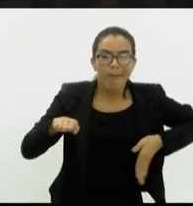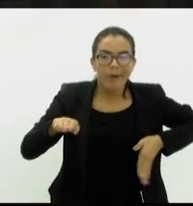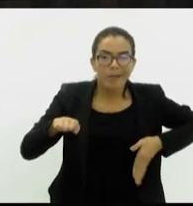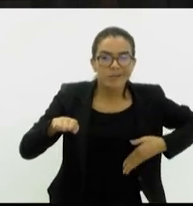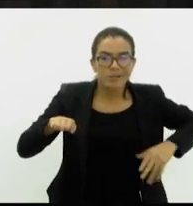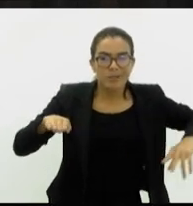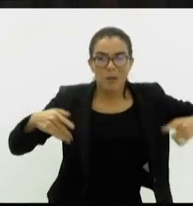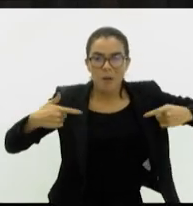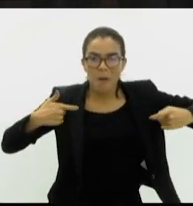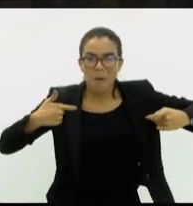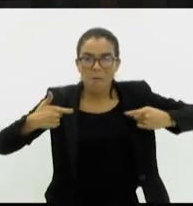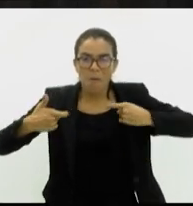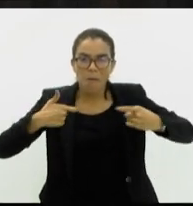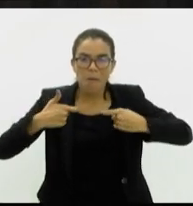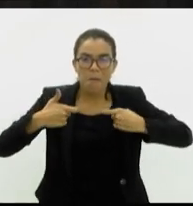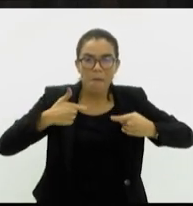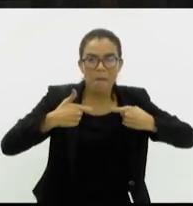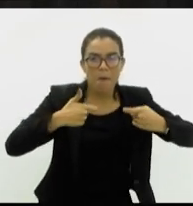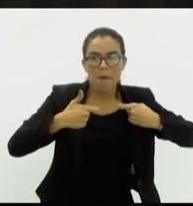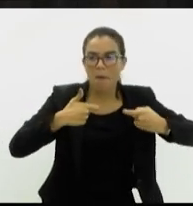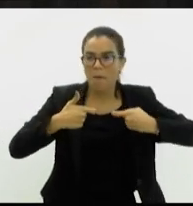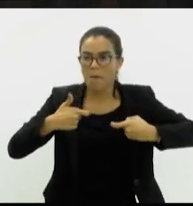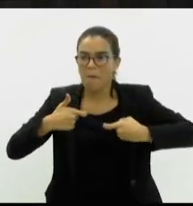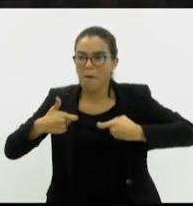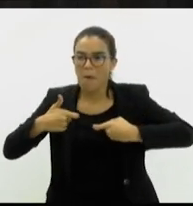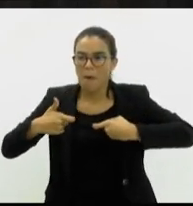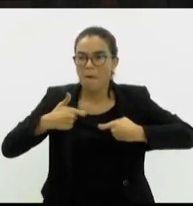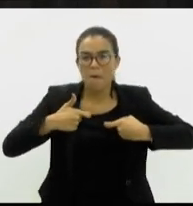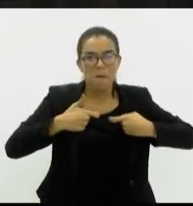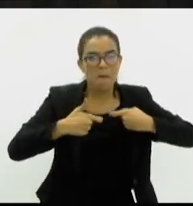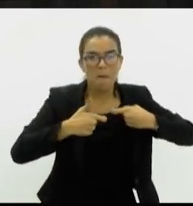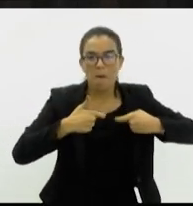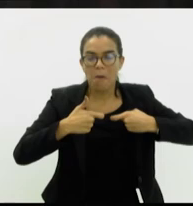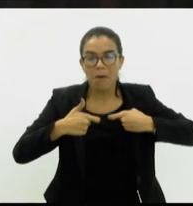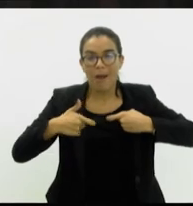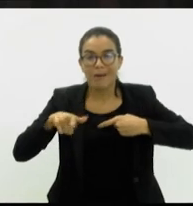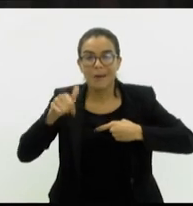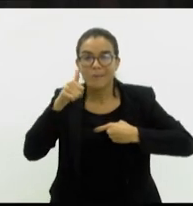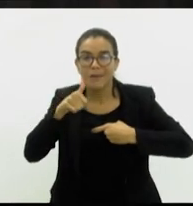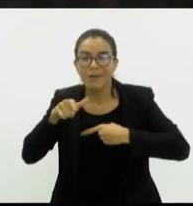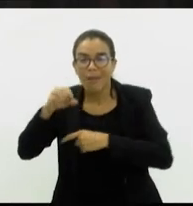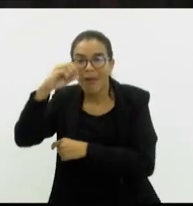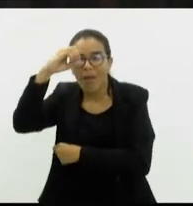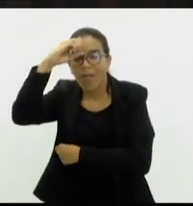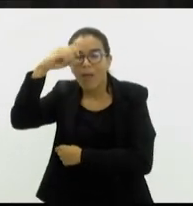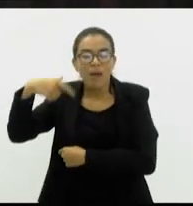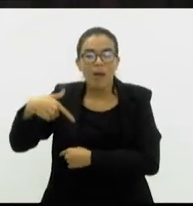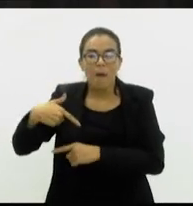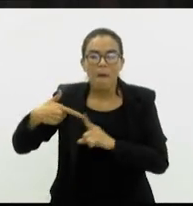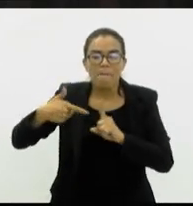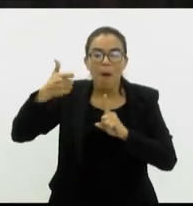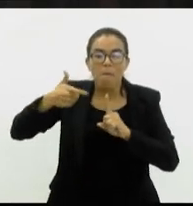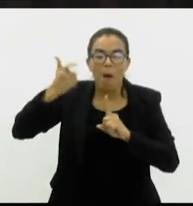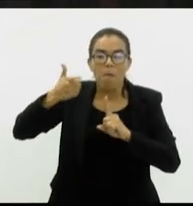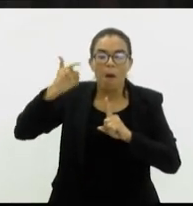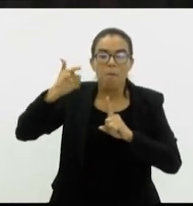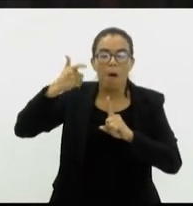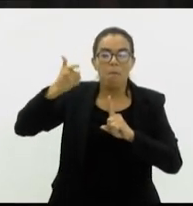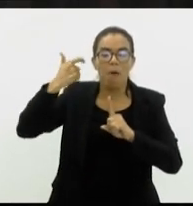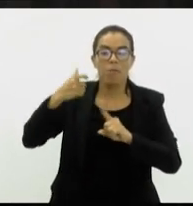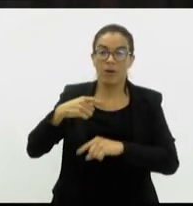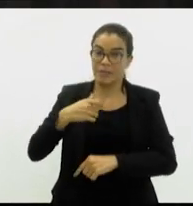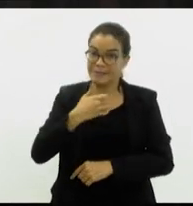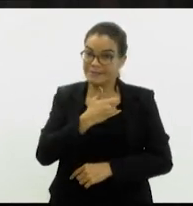trocaram tiros e a inocente foi atingida em São João